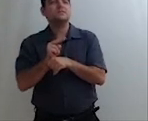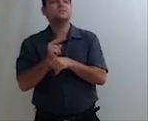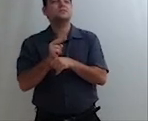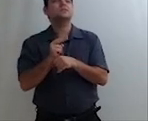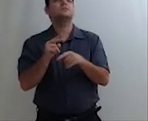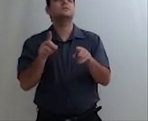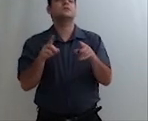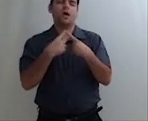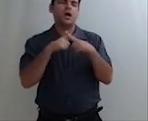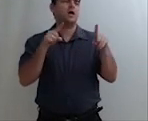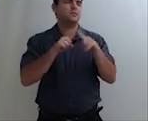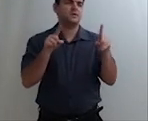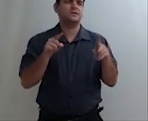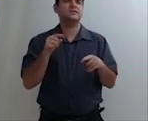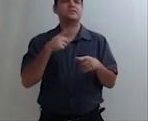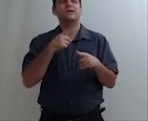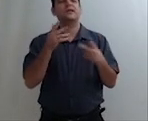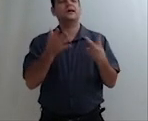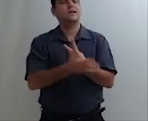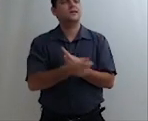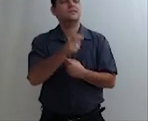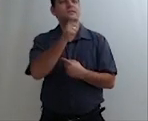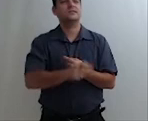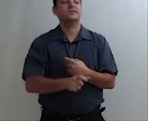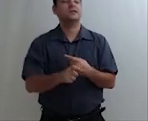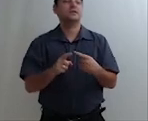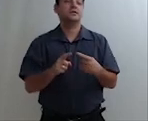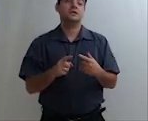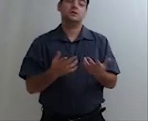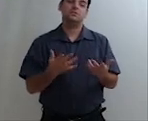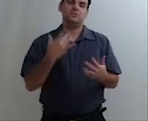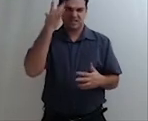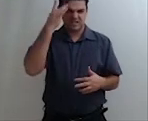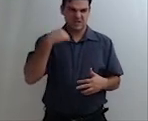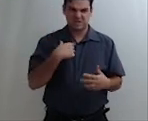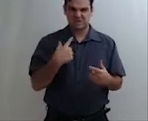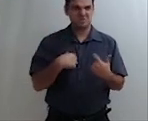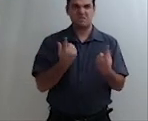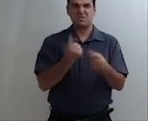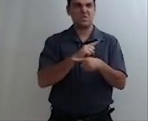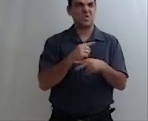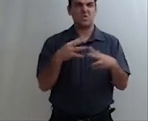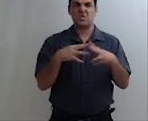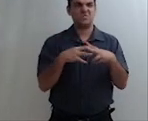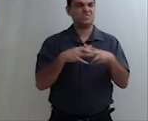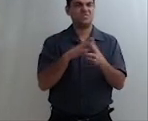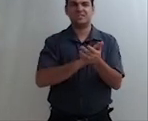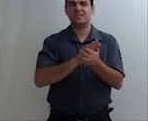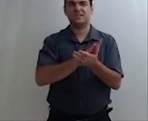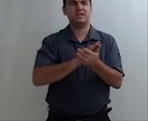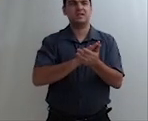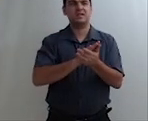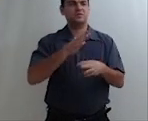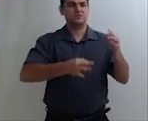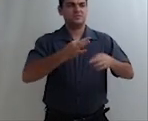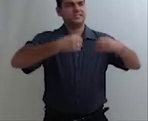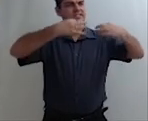embargado sem apontar de modo efetivo contudo nenhuma obscuridade omissão contradição que macule um deciso questionado